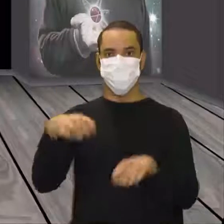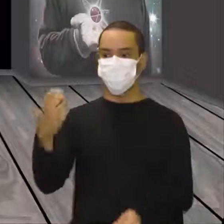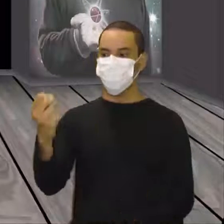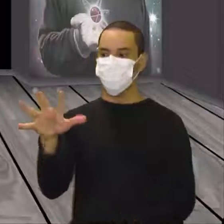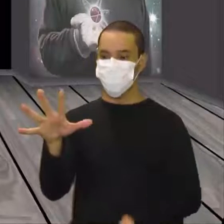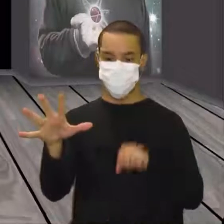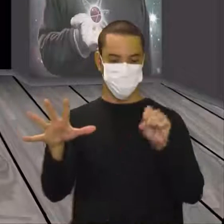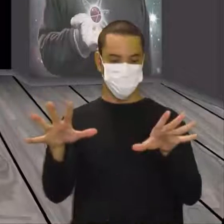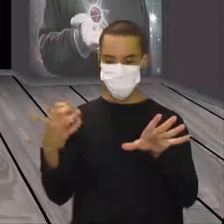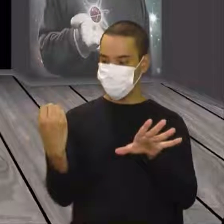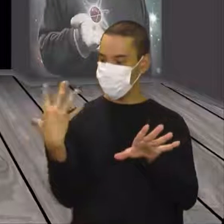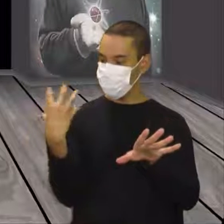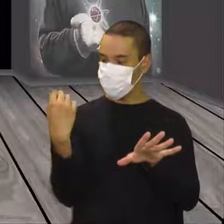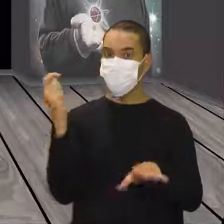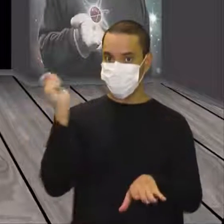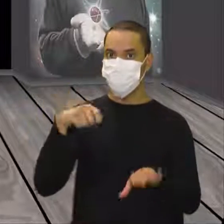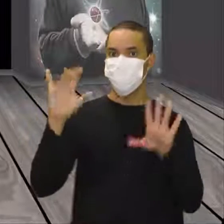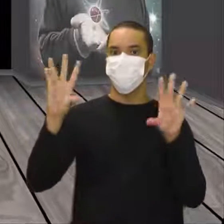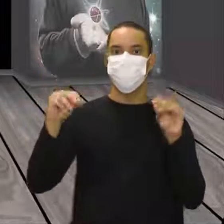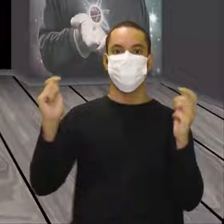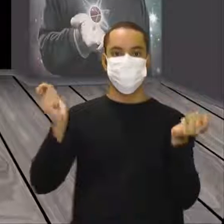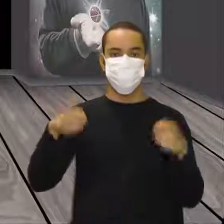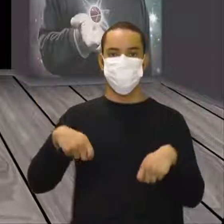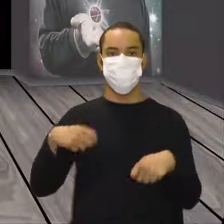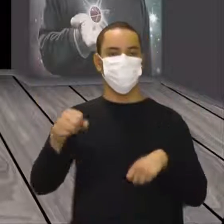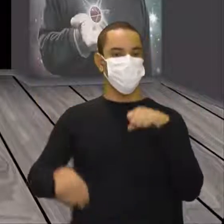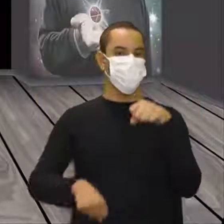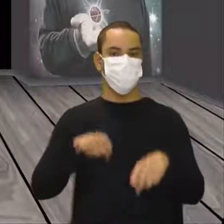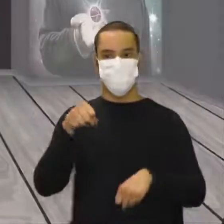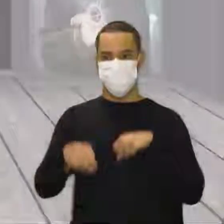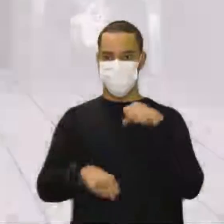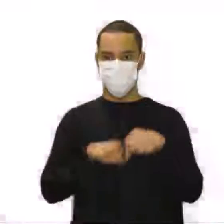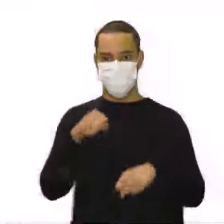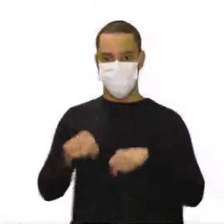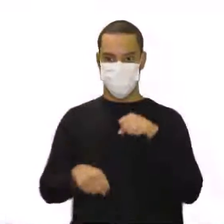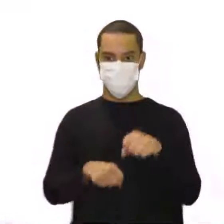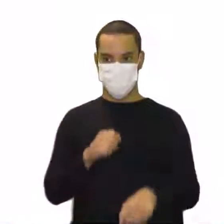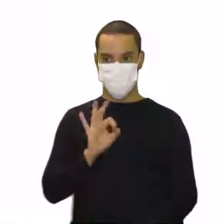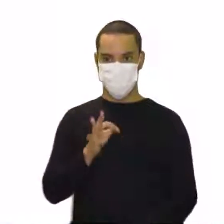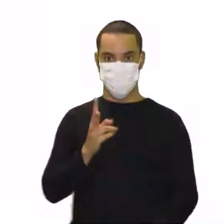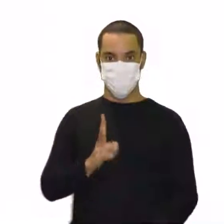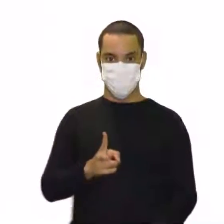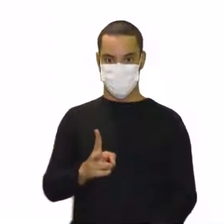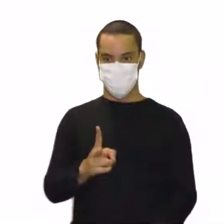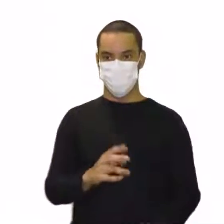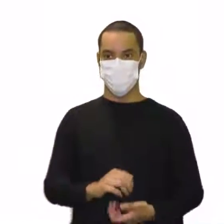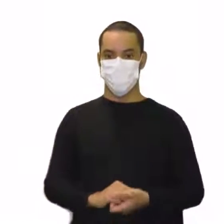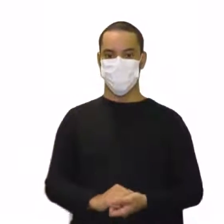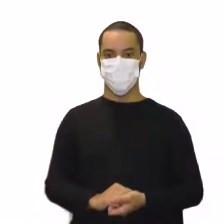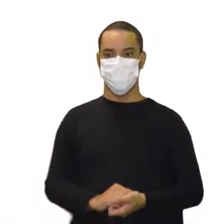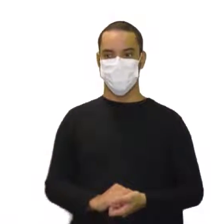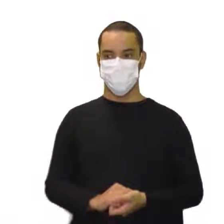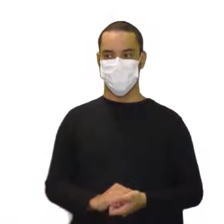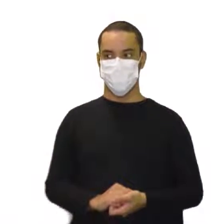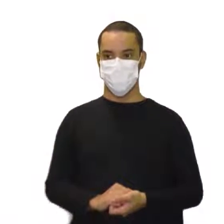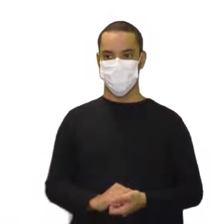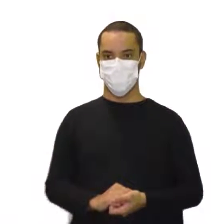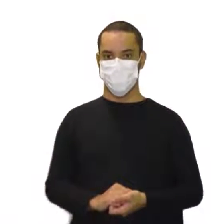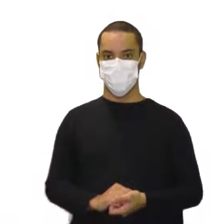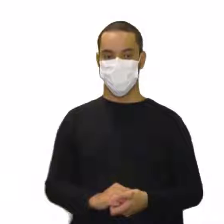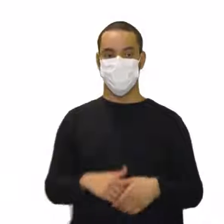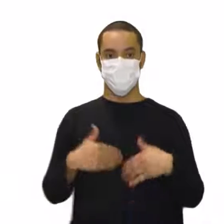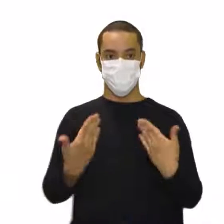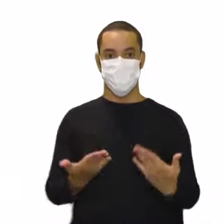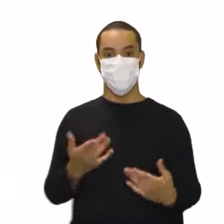ali e andar à noite, né, se for necessário, beleza? Então, vamos lá? Continuando aí, um dínamo bem grande, né?